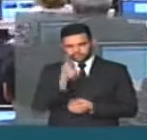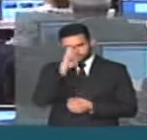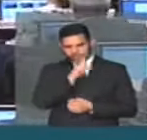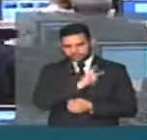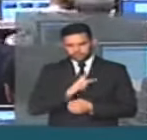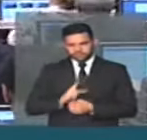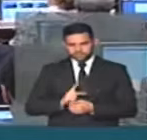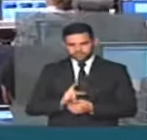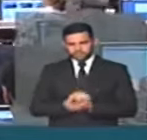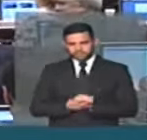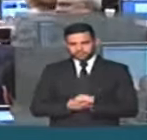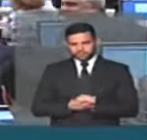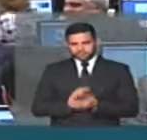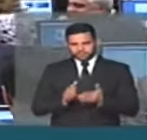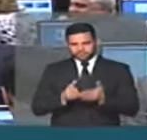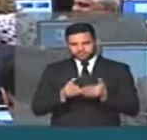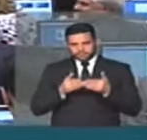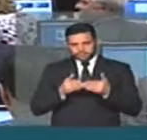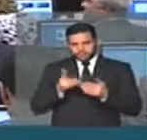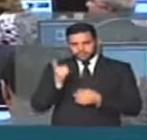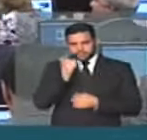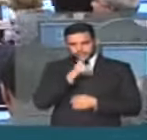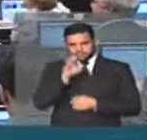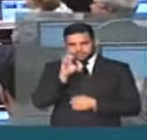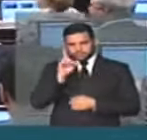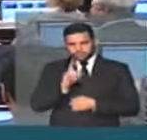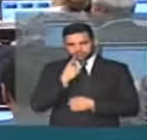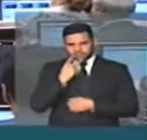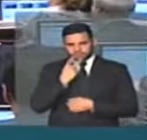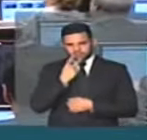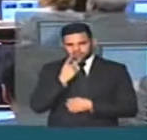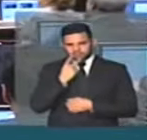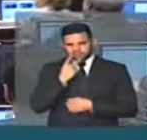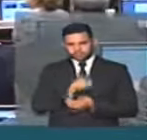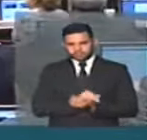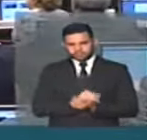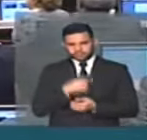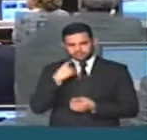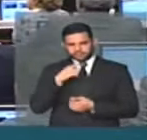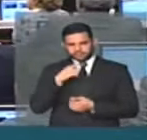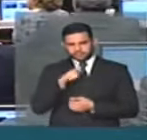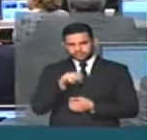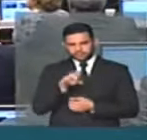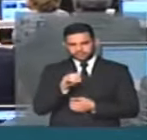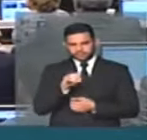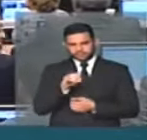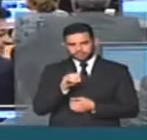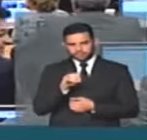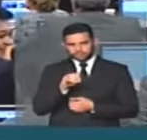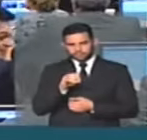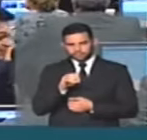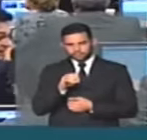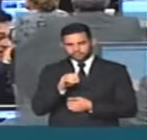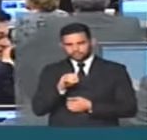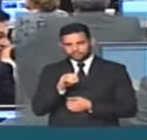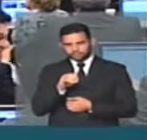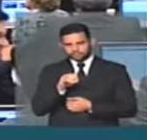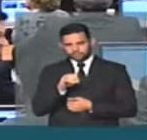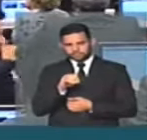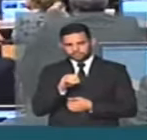Senhor presidente. Presidente, eu vou pedir só que garanta o meu direito de falar. Palavra está segurada, deputado Glauber. A palavra está segurada, deputado